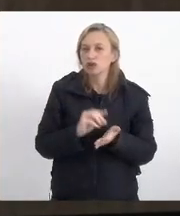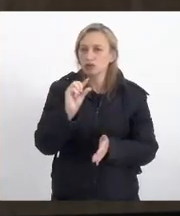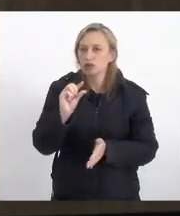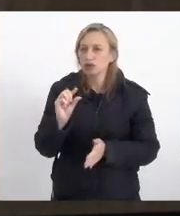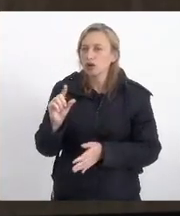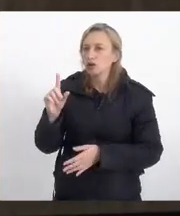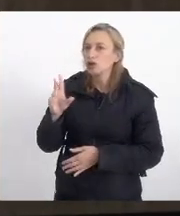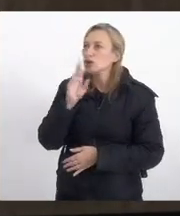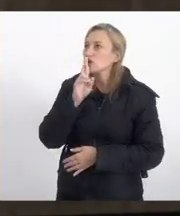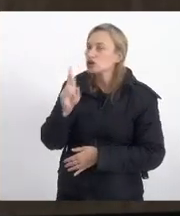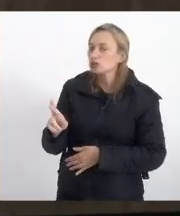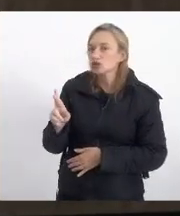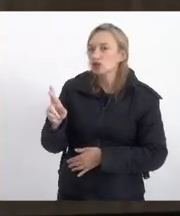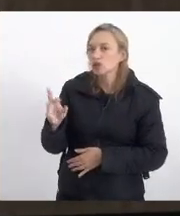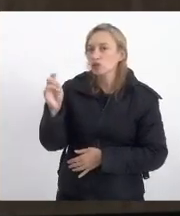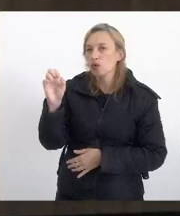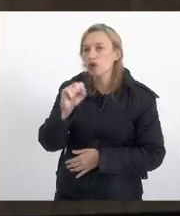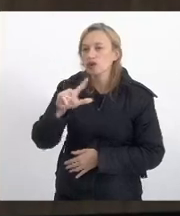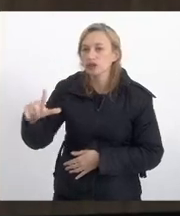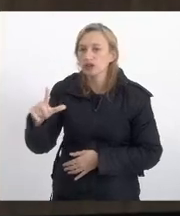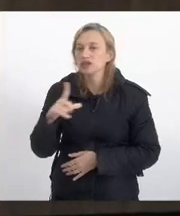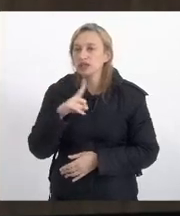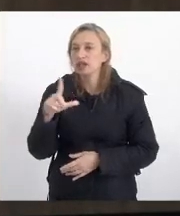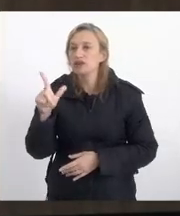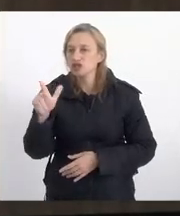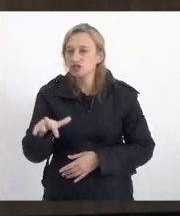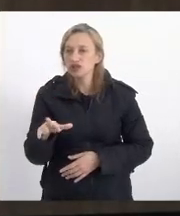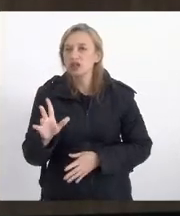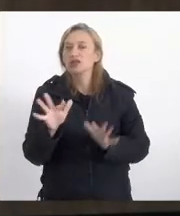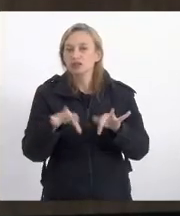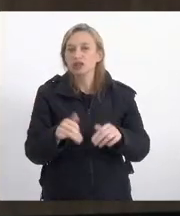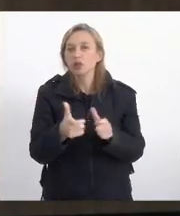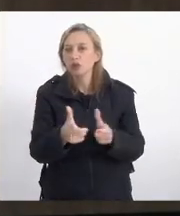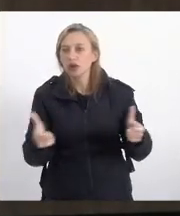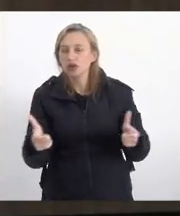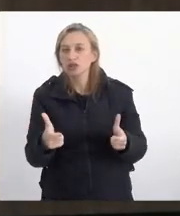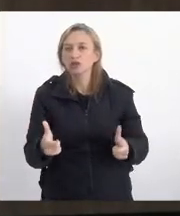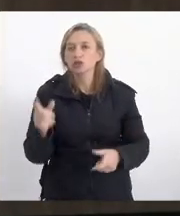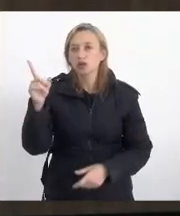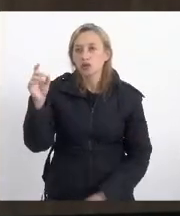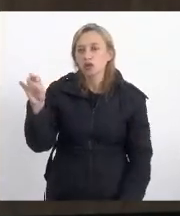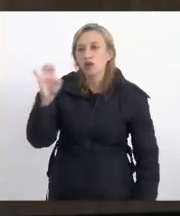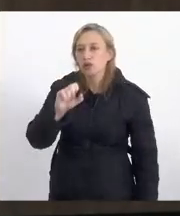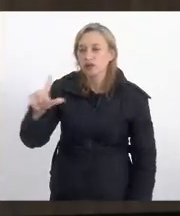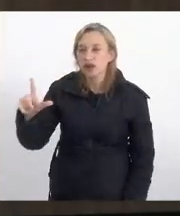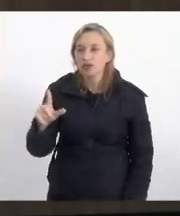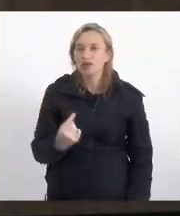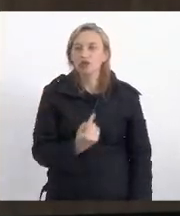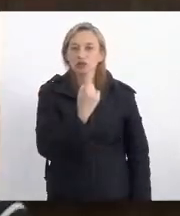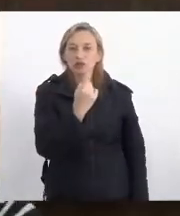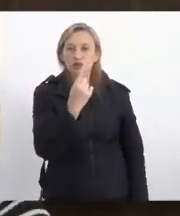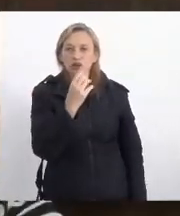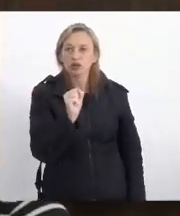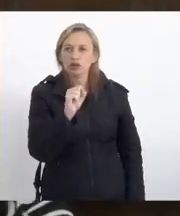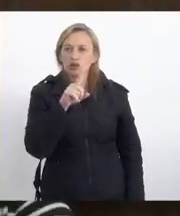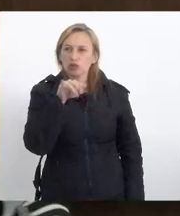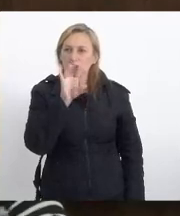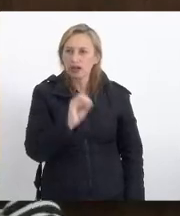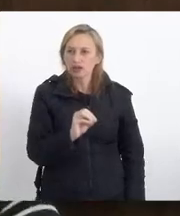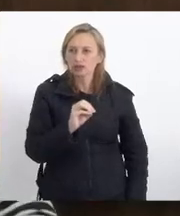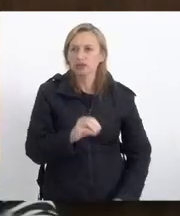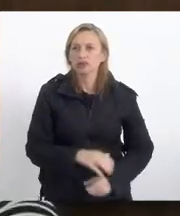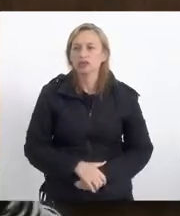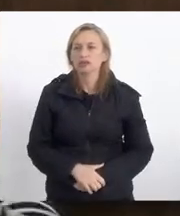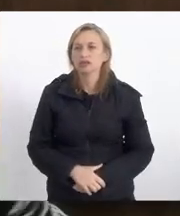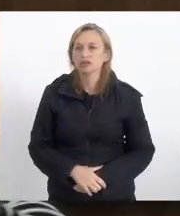coronel poder nos responder se existe mesmo uma diferença no final tão grande entre um coronel e um soldado. Obrigado.